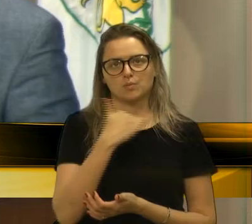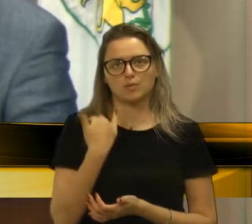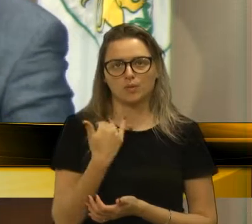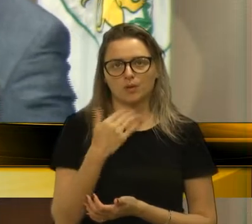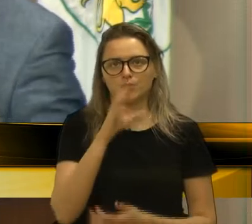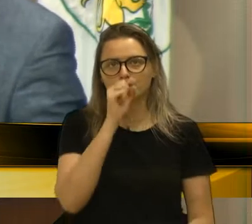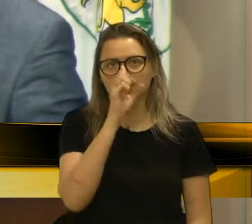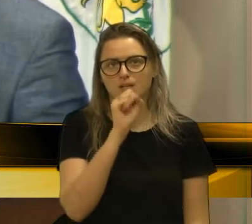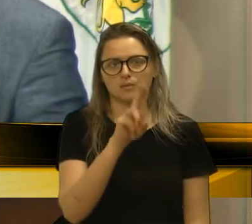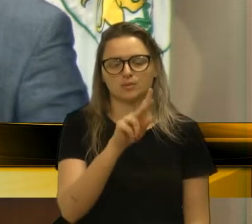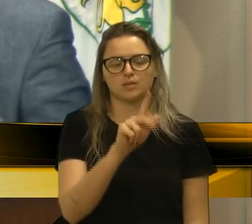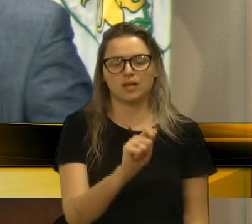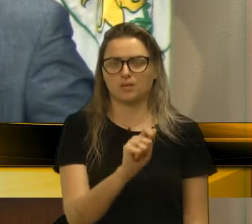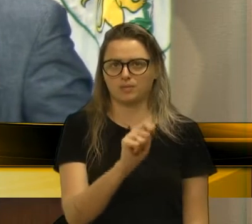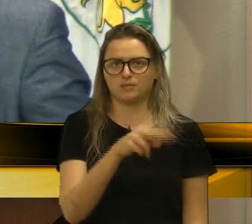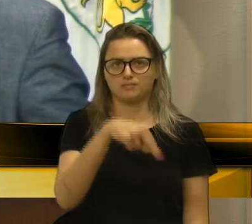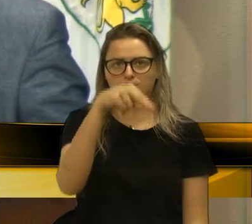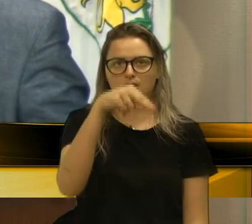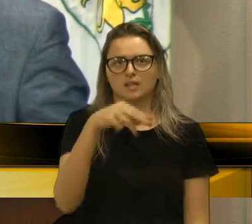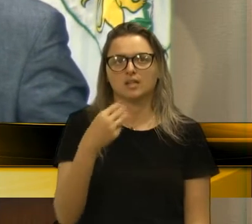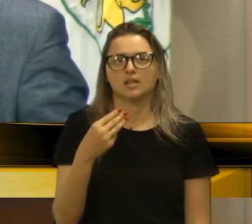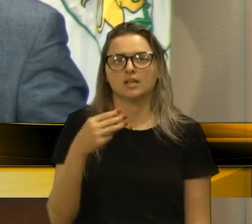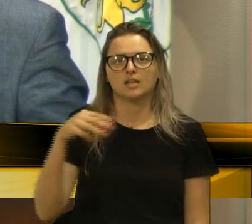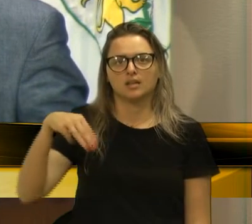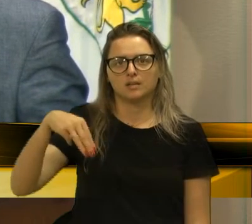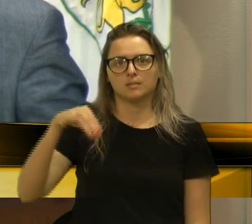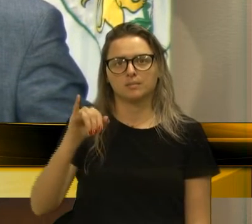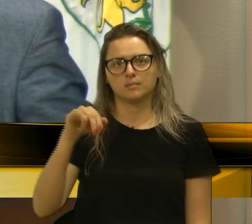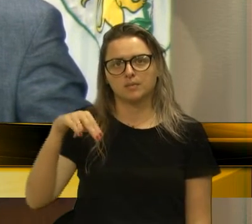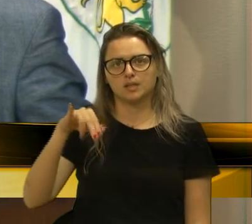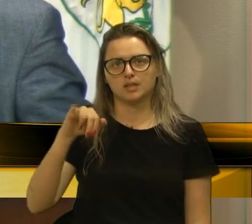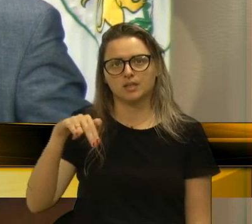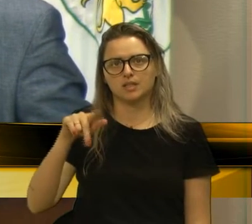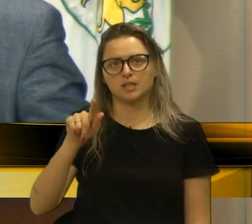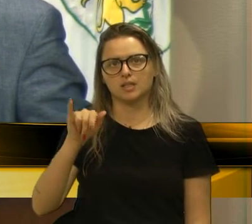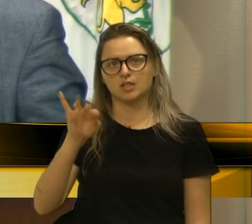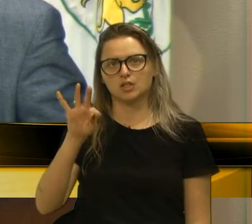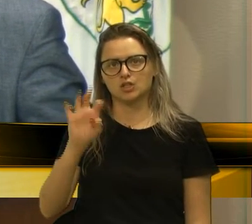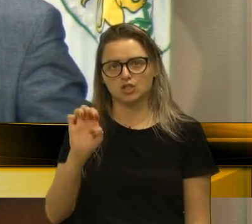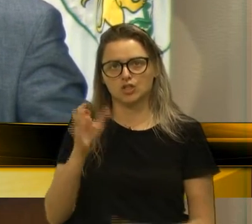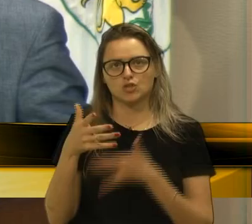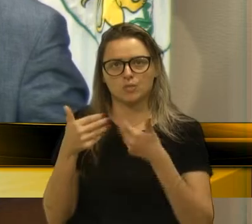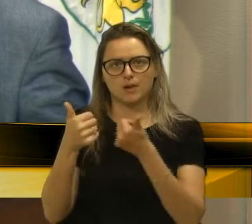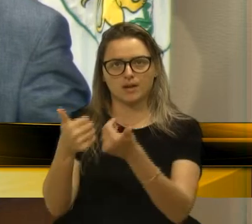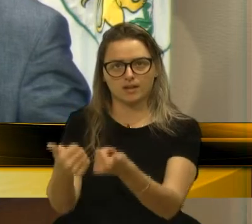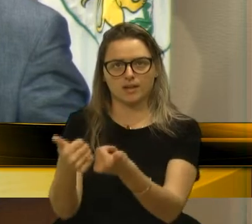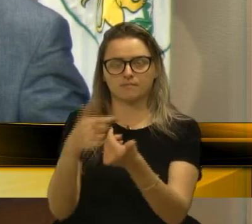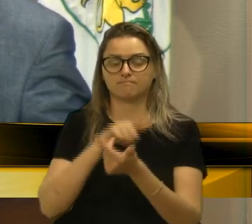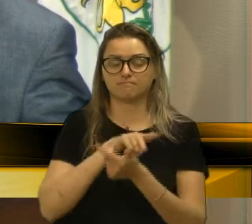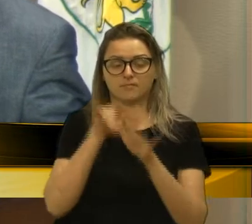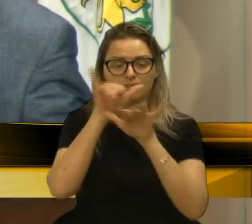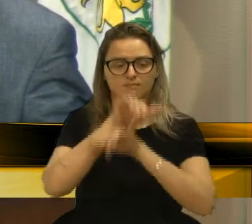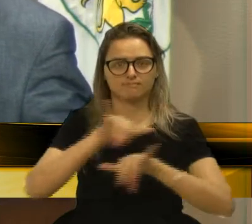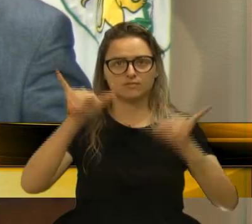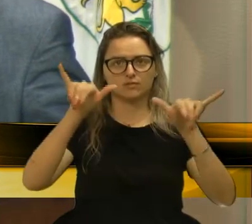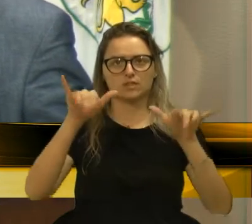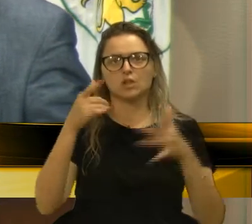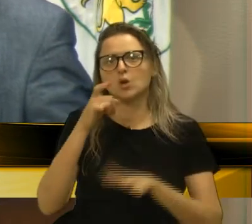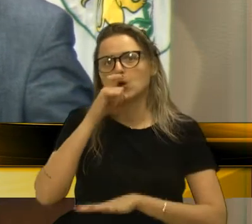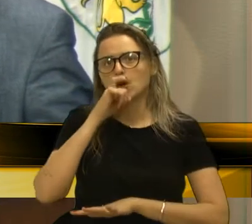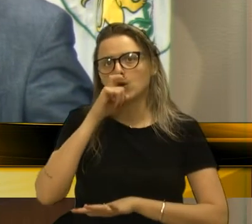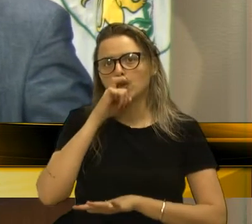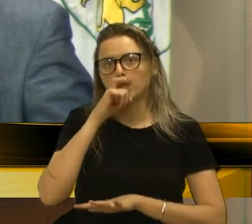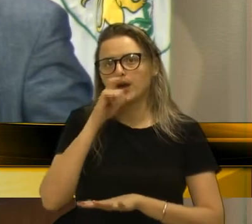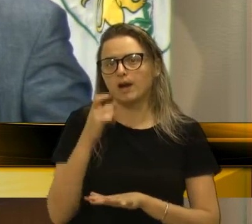Zona Norte. A notícia que veio, meningite bacteriana, esse seria o motivo da morte desse menino. Ganhou repercussão, o pai dele foi